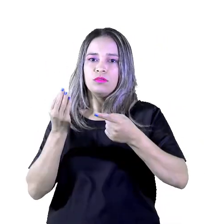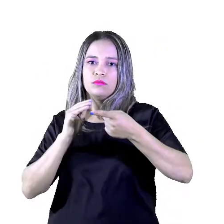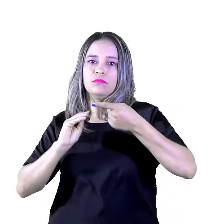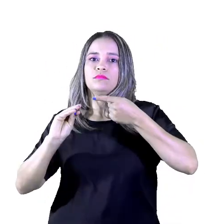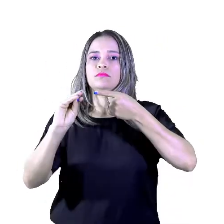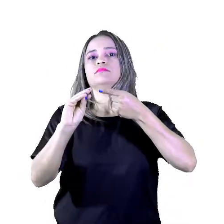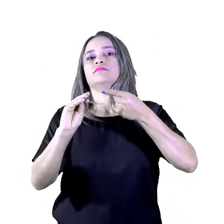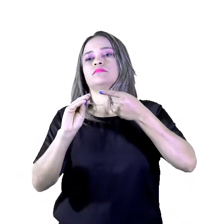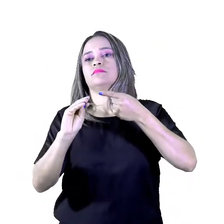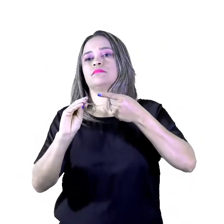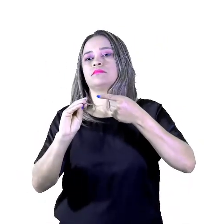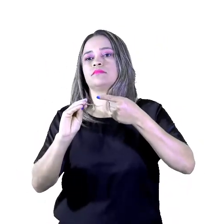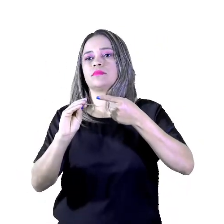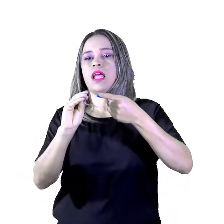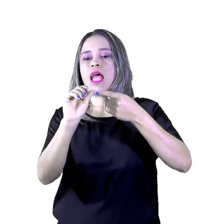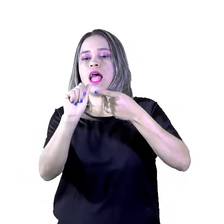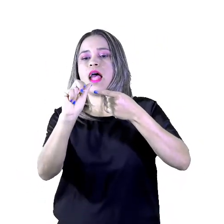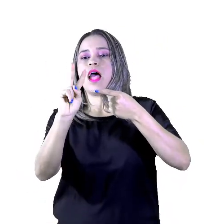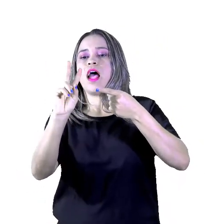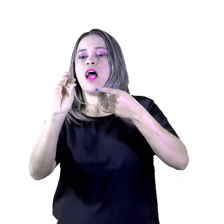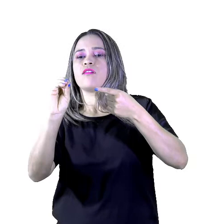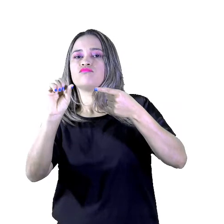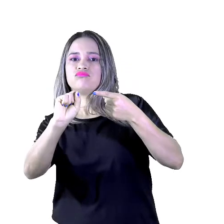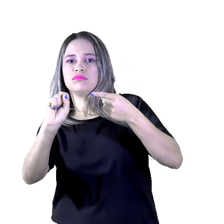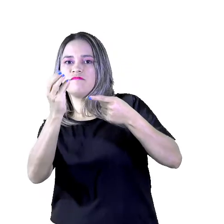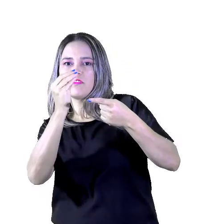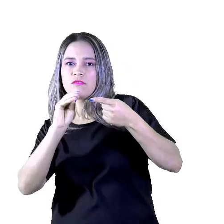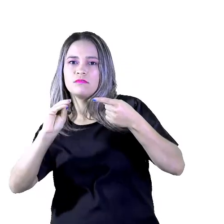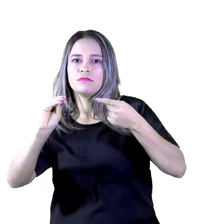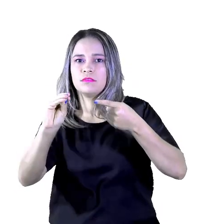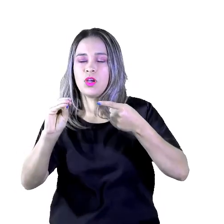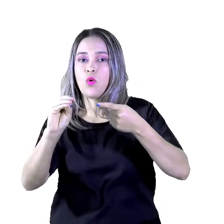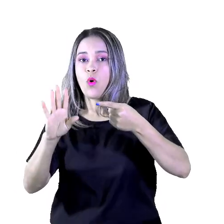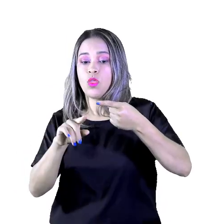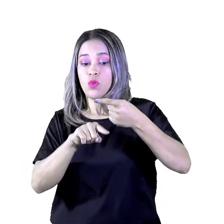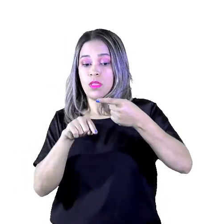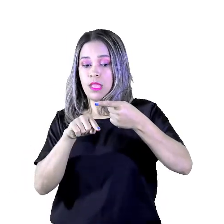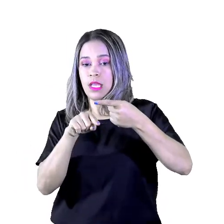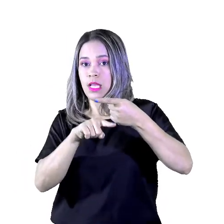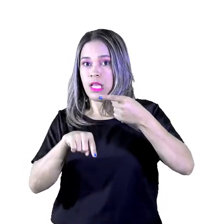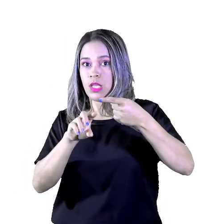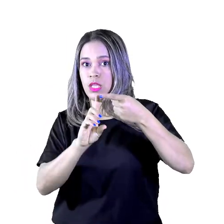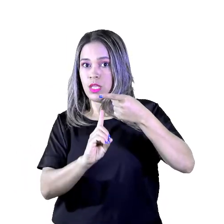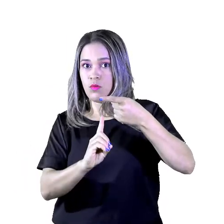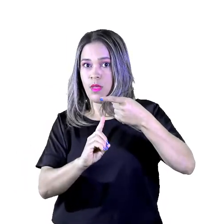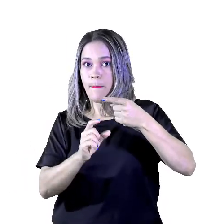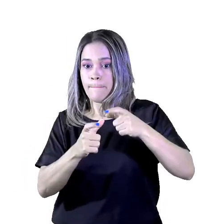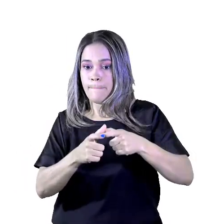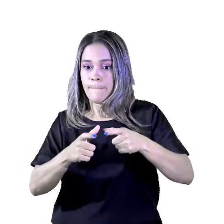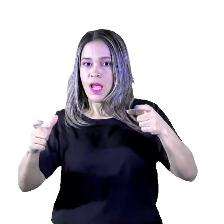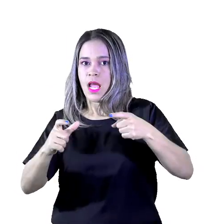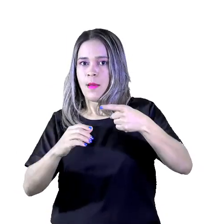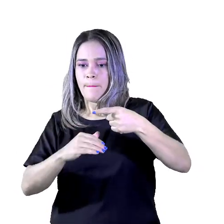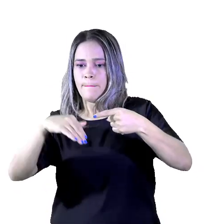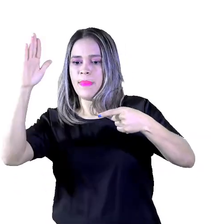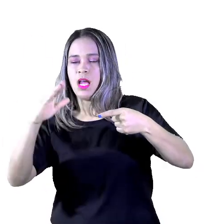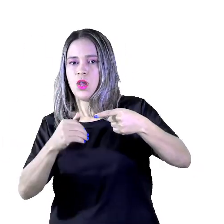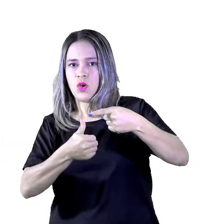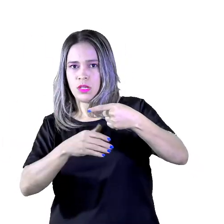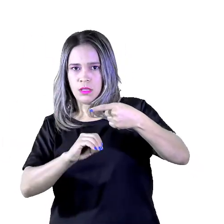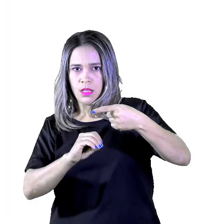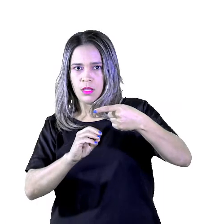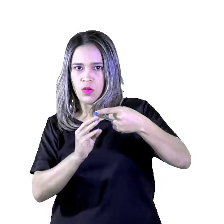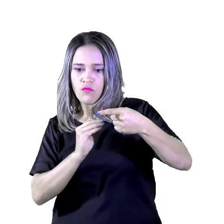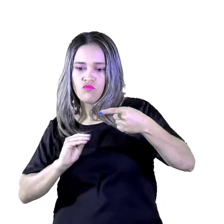a palavra avos. Turma, quando o denominador é maior do que 10, eu acrescento